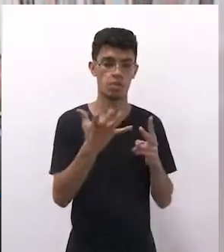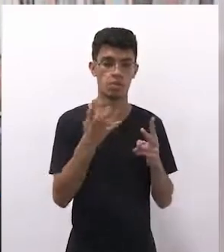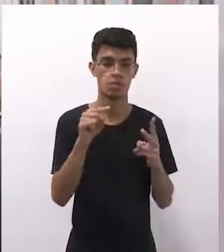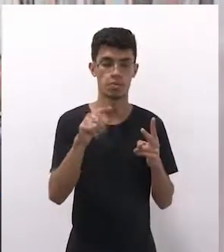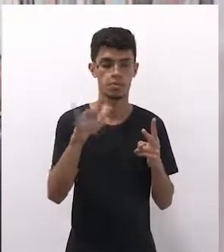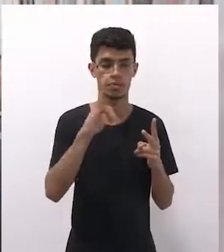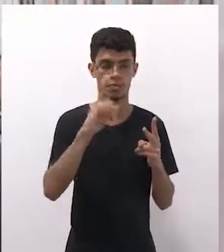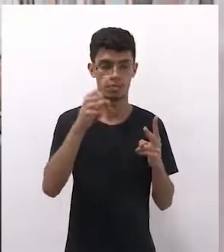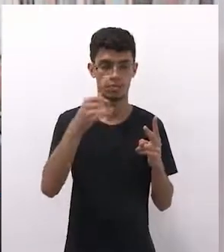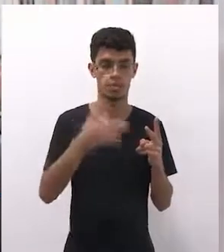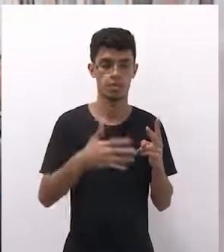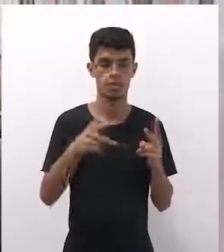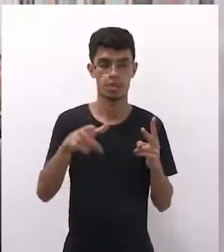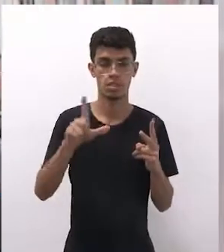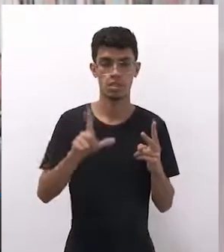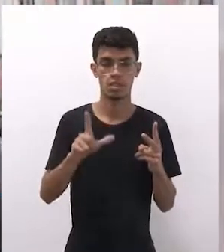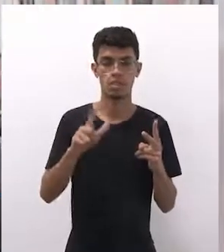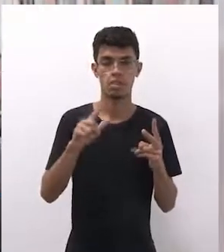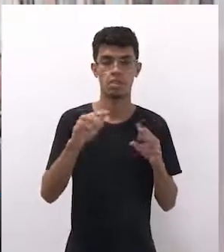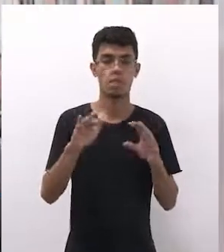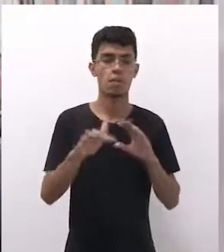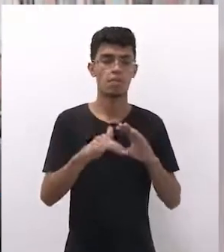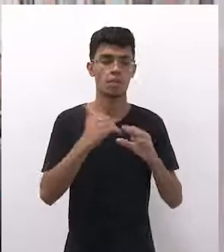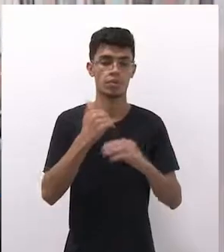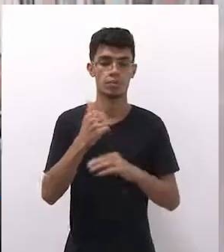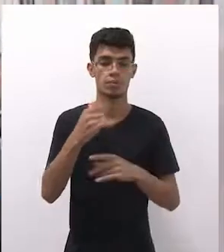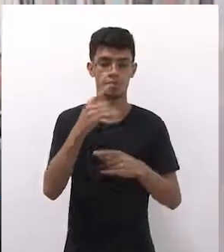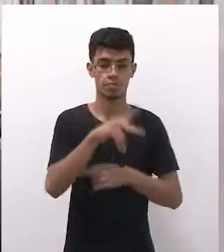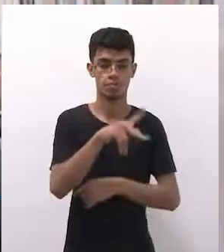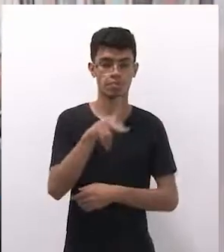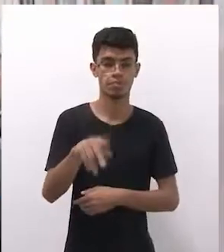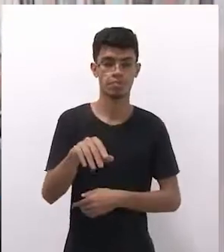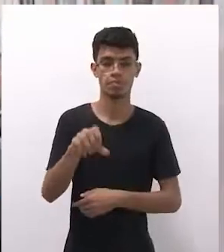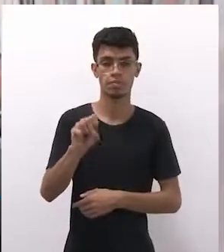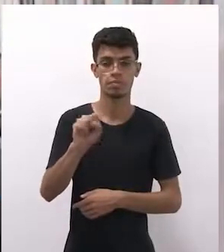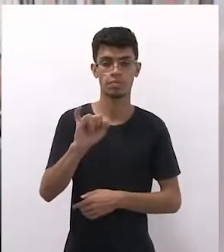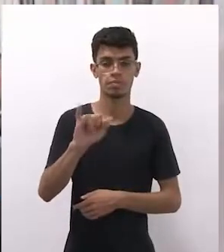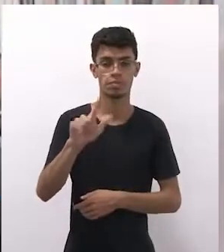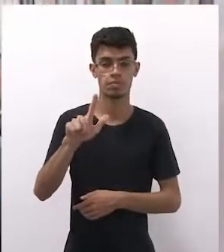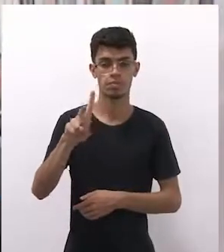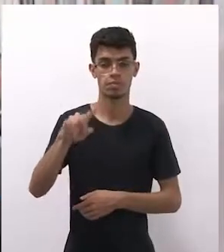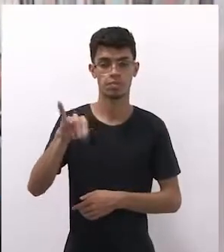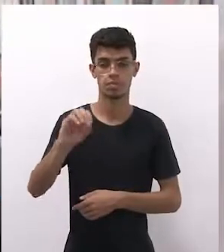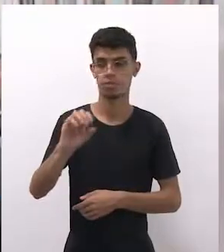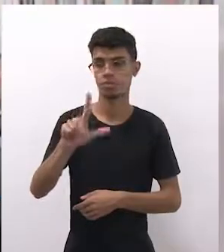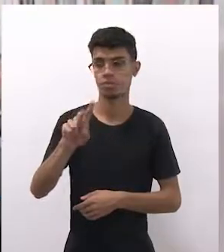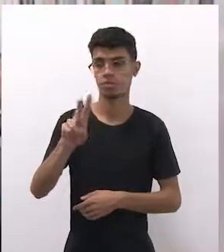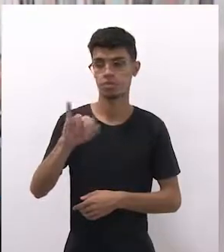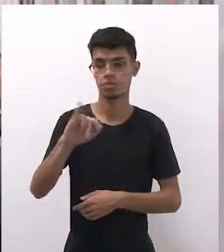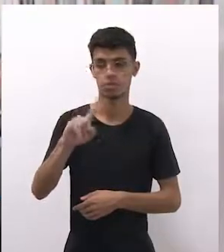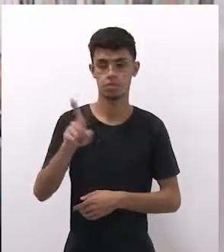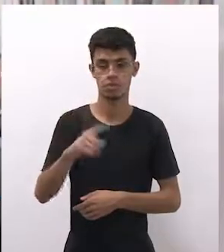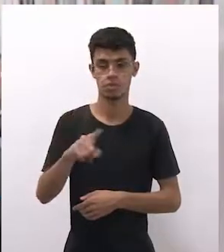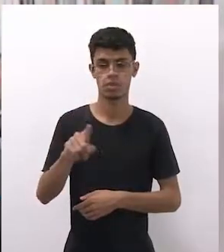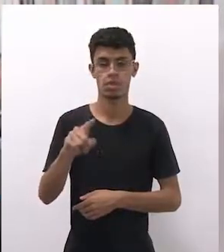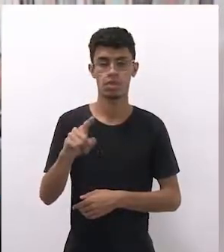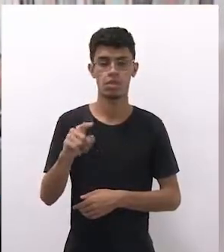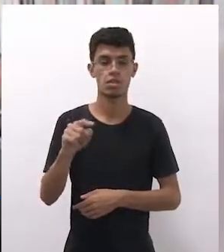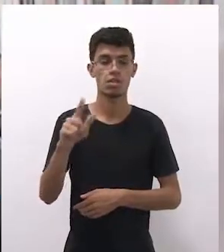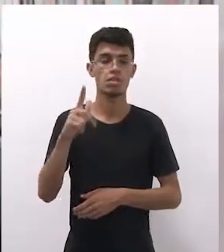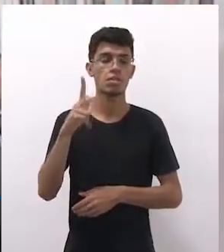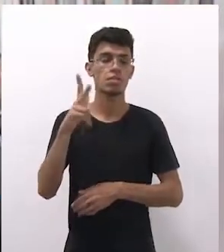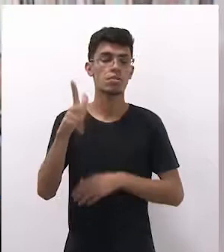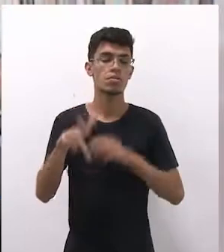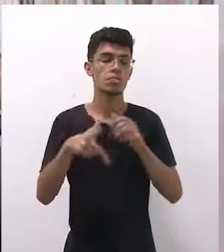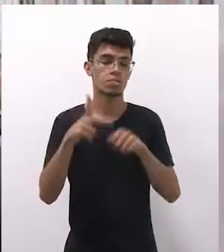pouquinho antes disso, eu queria só trazer um comentário do professor Silvio Luiz, né? E foi logo no início da apresentação, aí ele